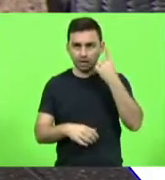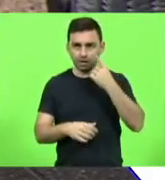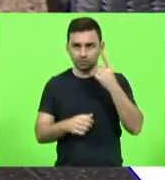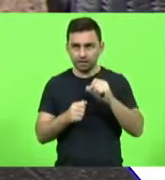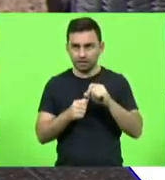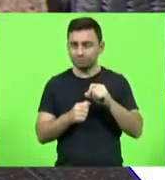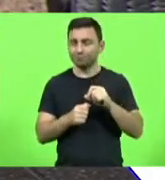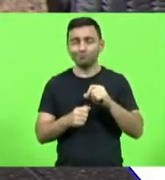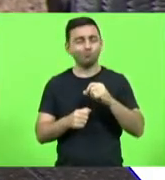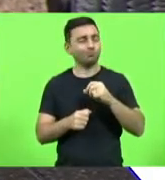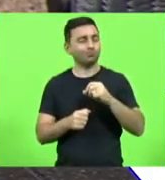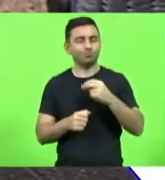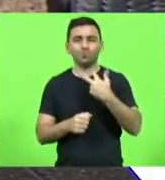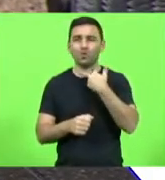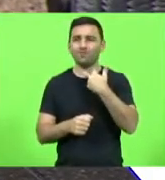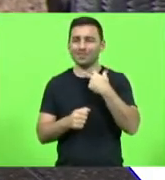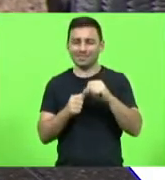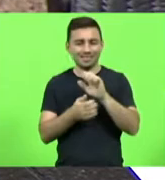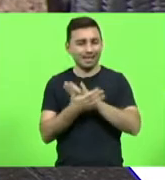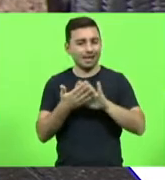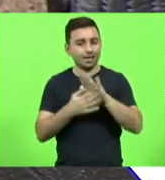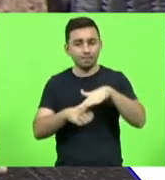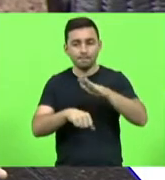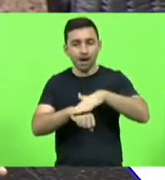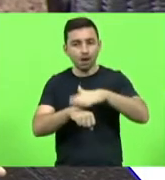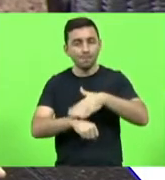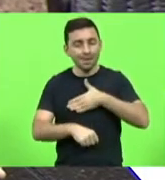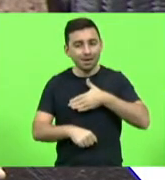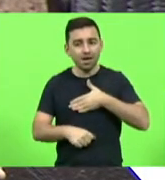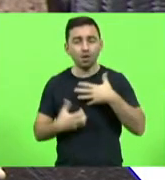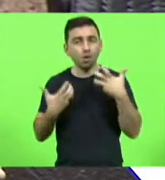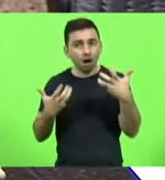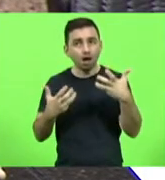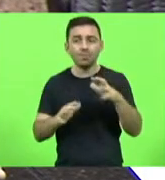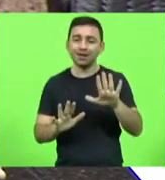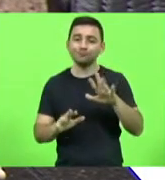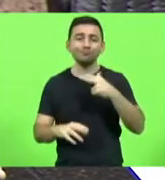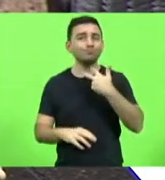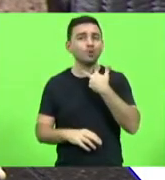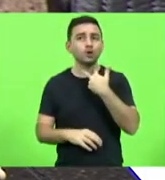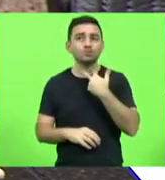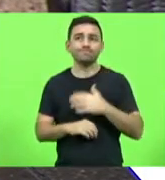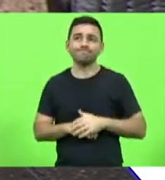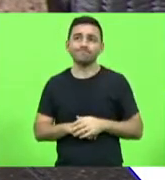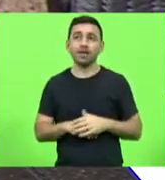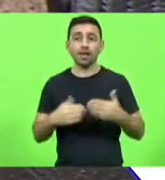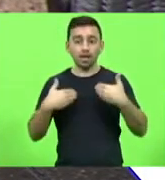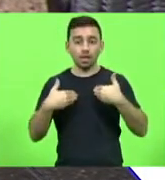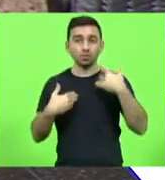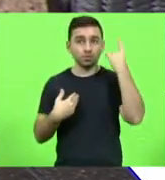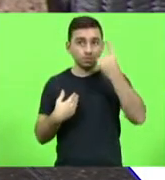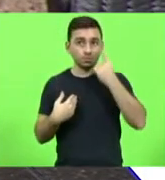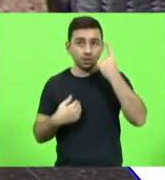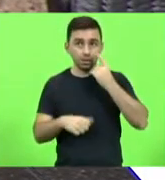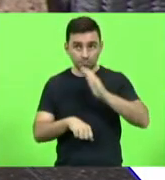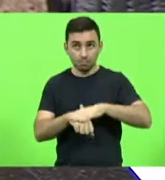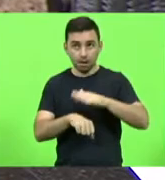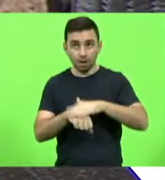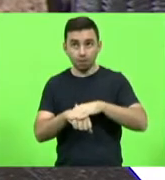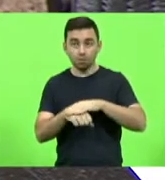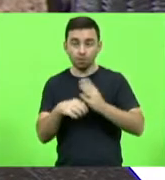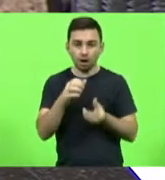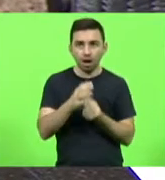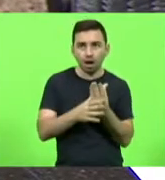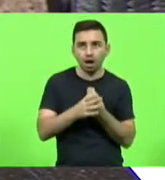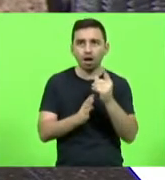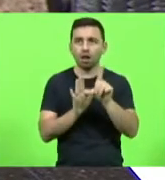feito já, eu teria proposto, mas não podemos. E é um sinal muito ruim que eu, um deputado, que a função é legislar e